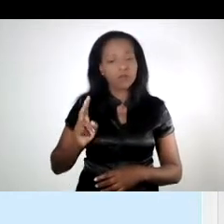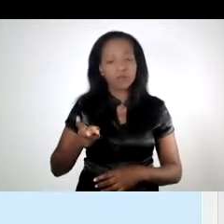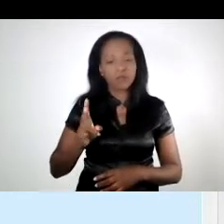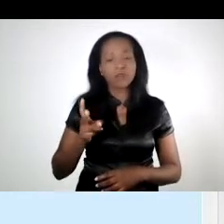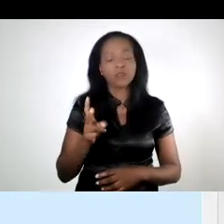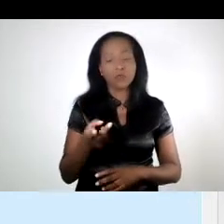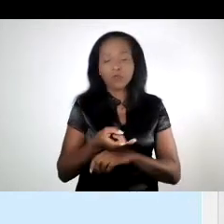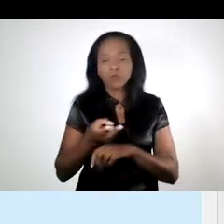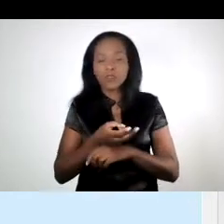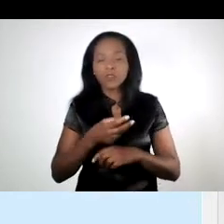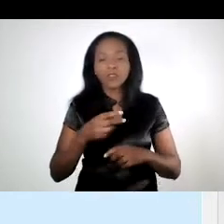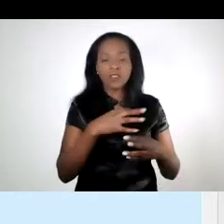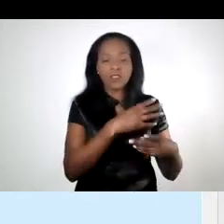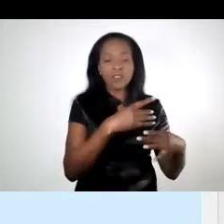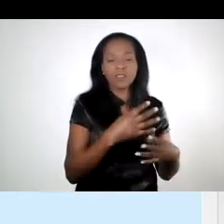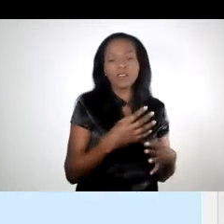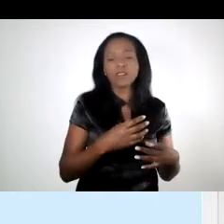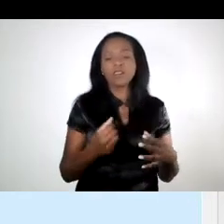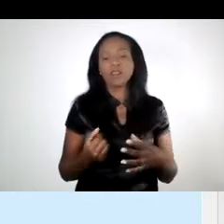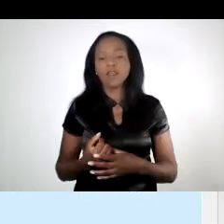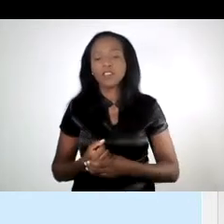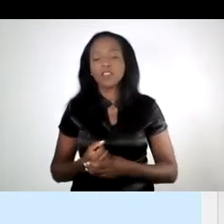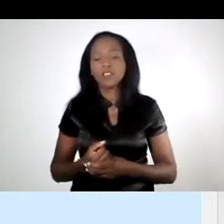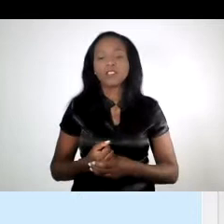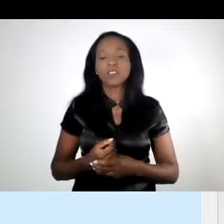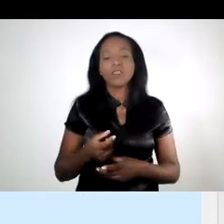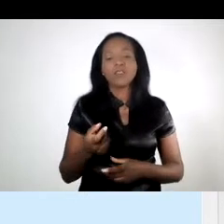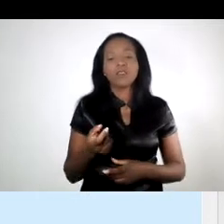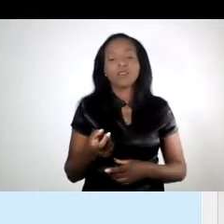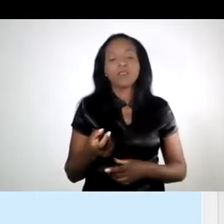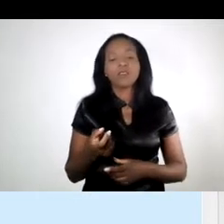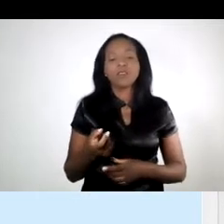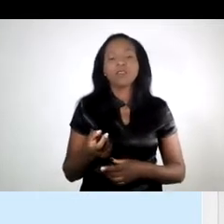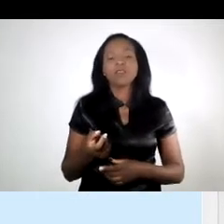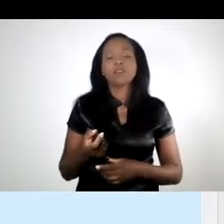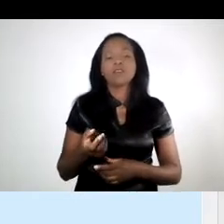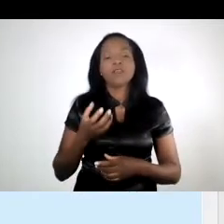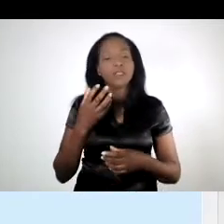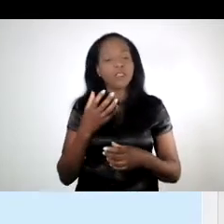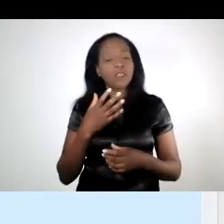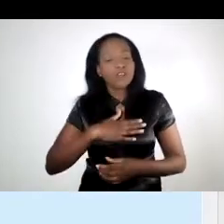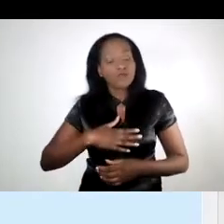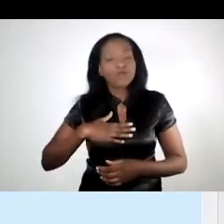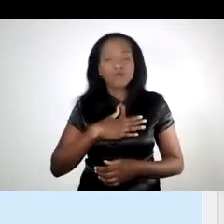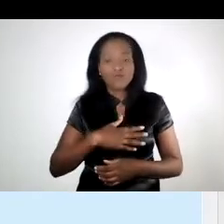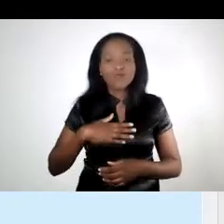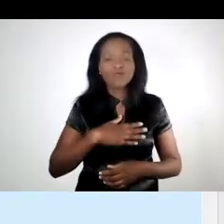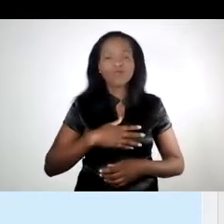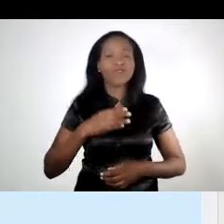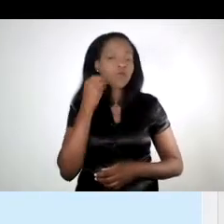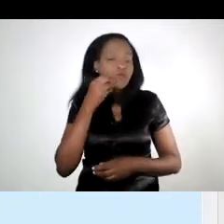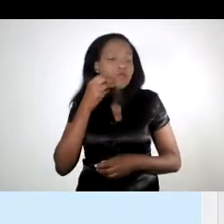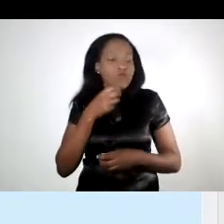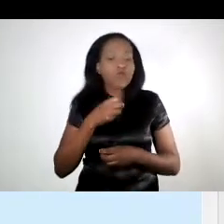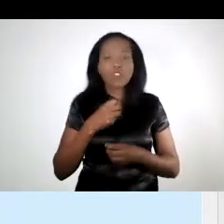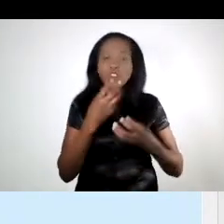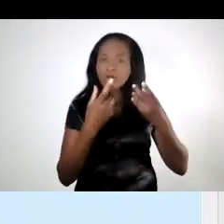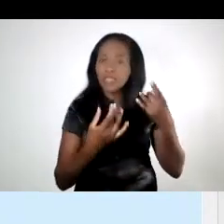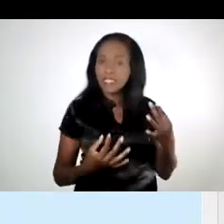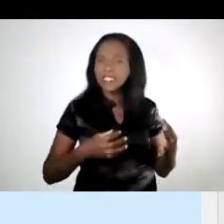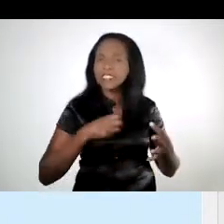em compartilhar os conhecimentos que trazia do seu lugar e do seu povo. No entanto, mesmo com tantos